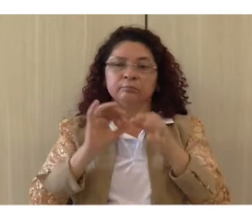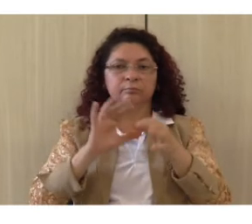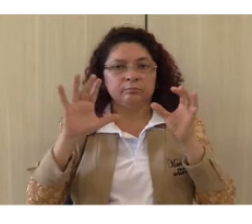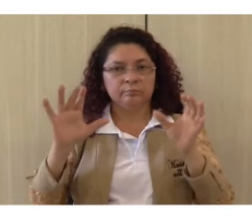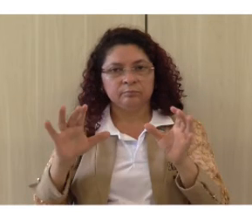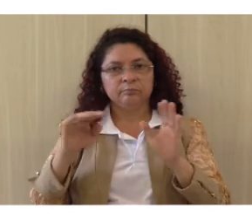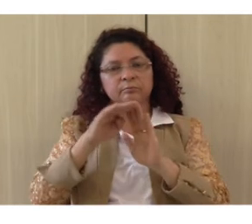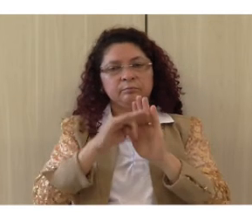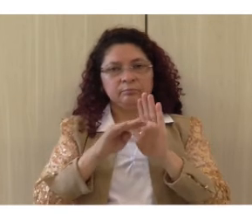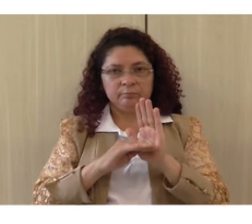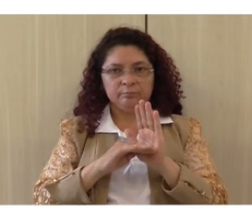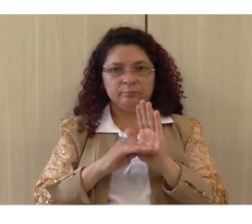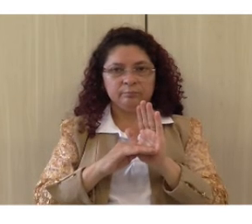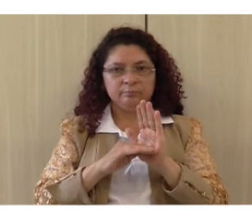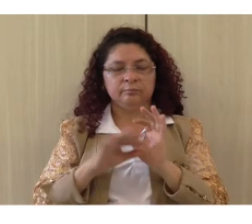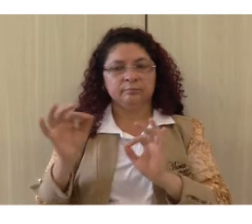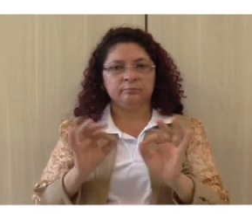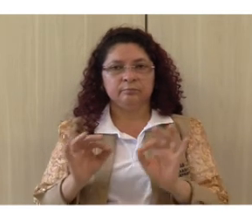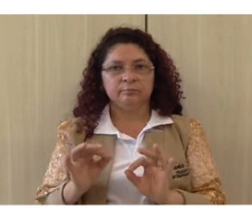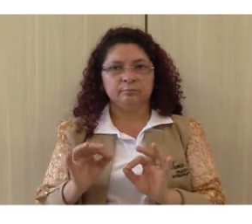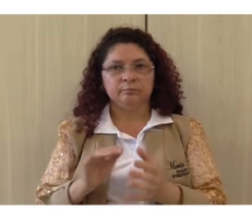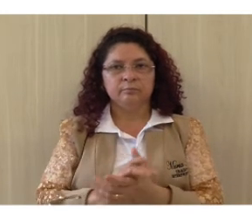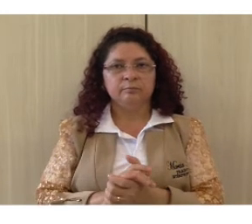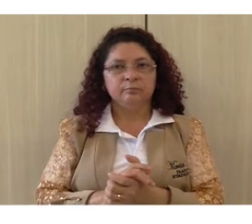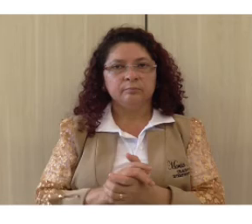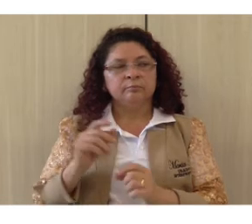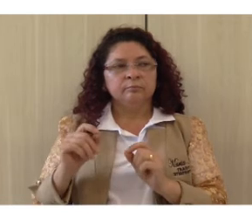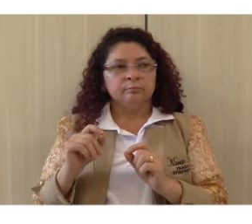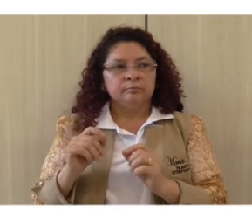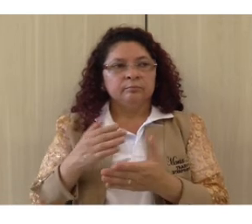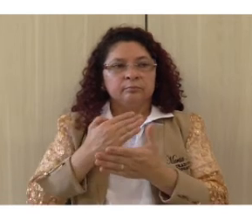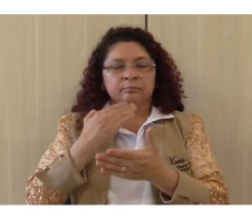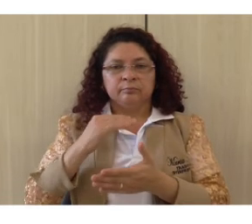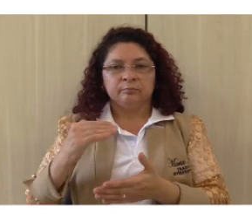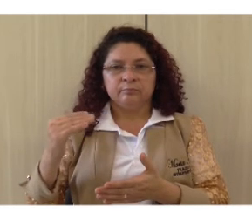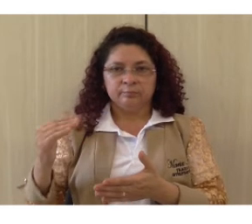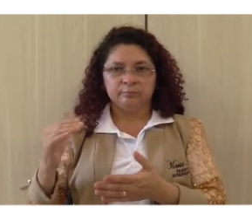de vagas ofertadas no processo seletivo, comporão lista de espera, obedecendo-se à